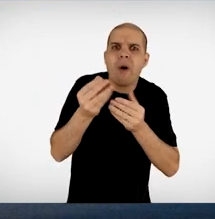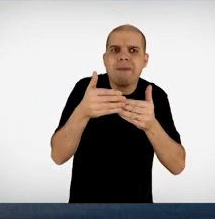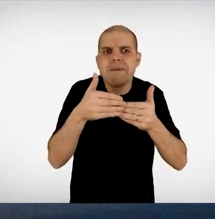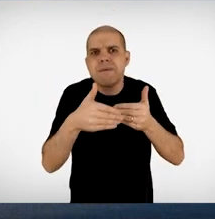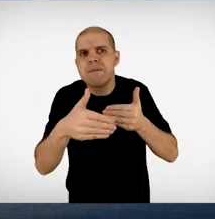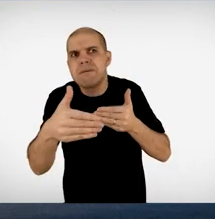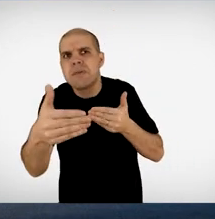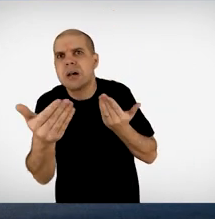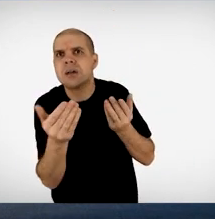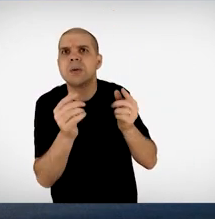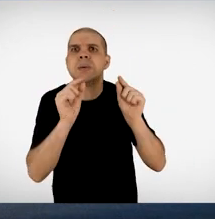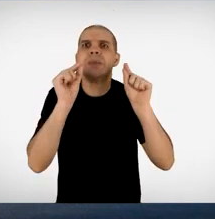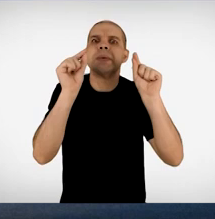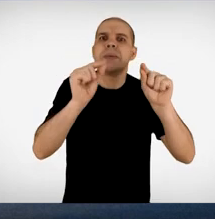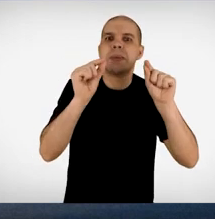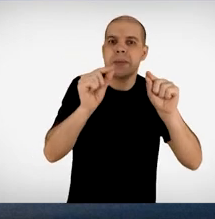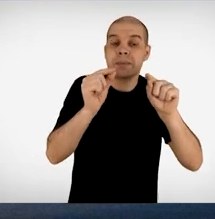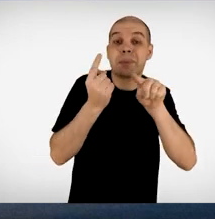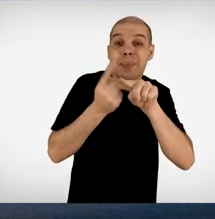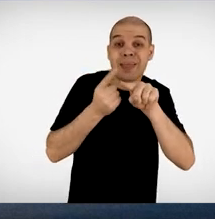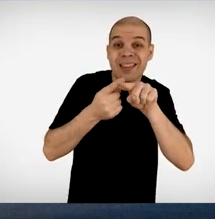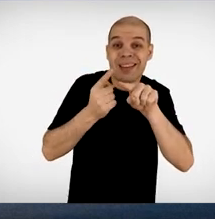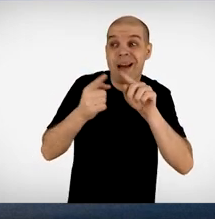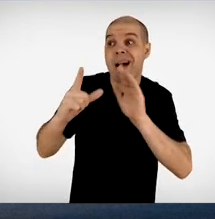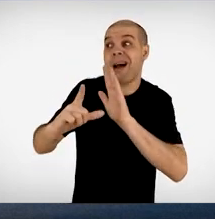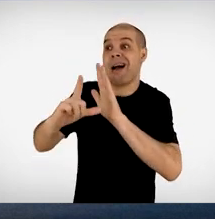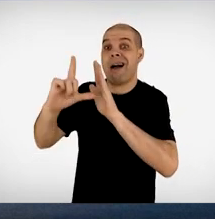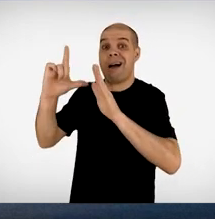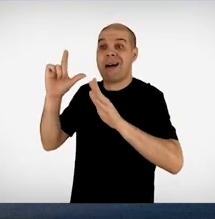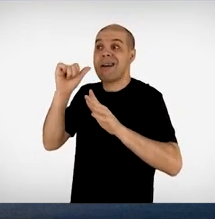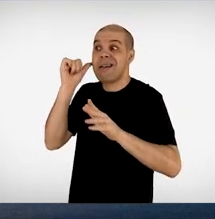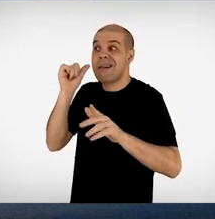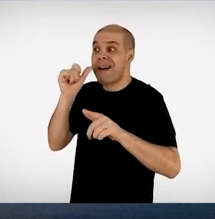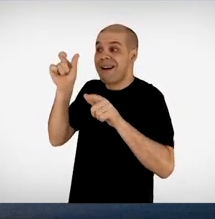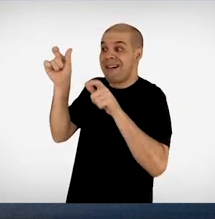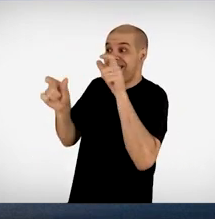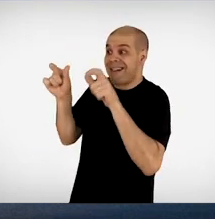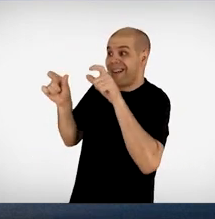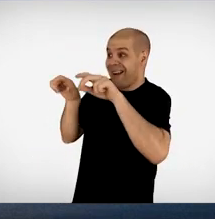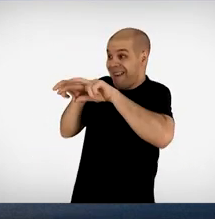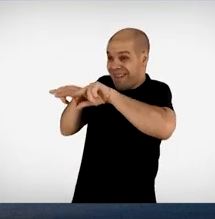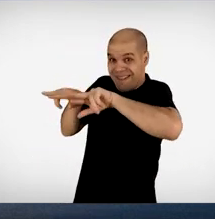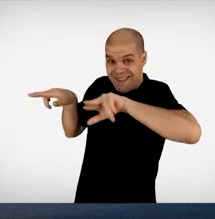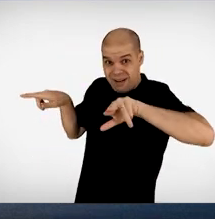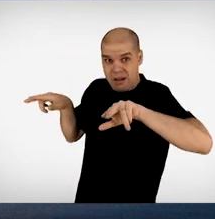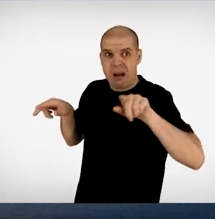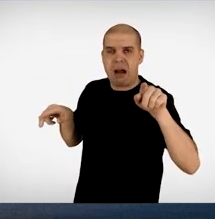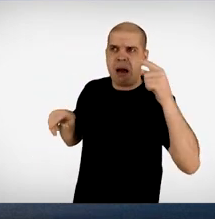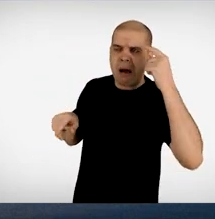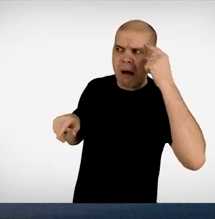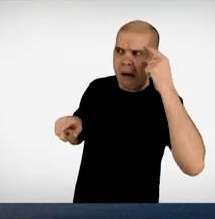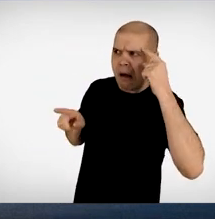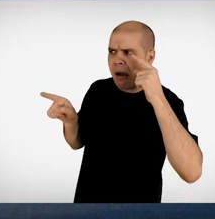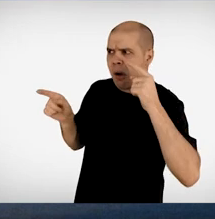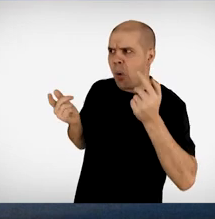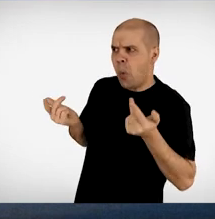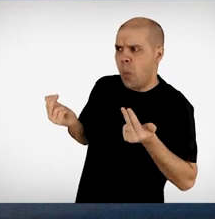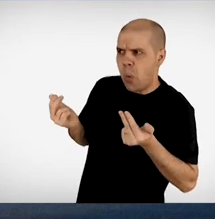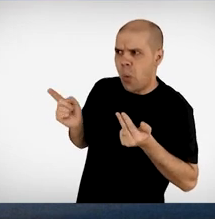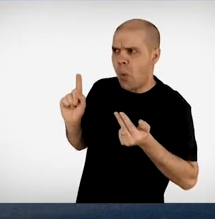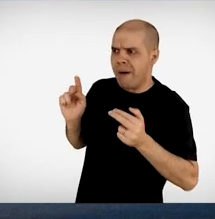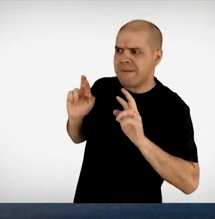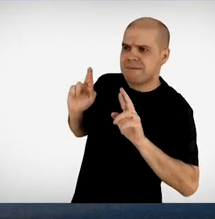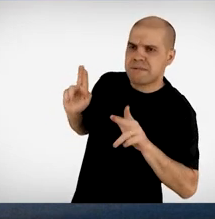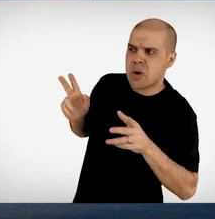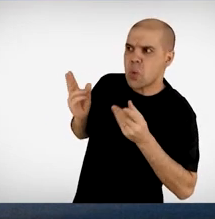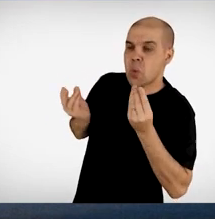de possibilidades e escolhas, com a vida de mulheres do passado, que pouco puderam escolher. O filme,